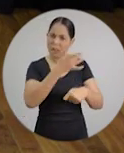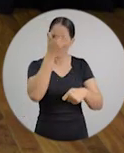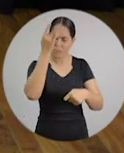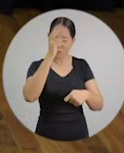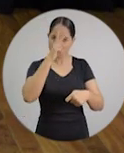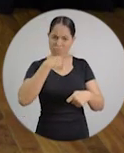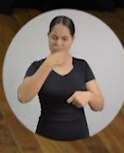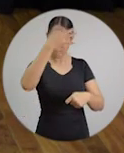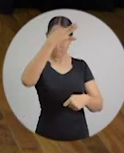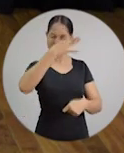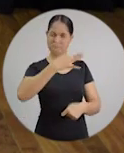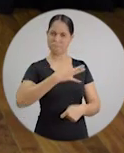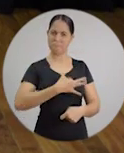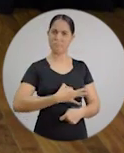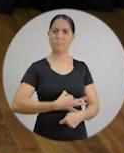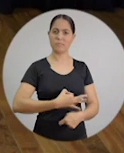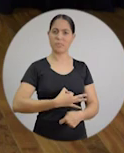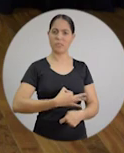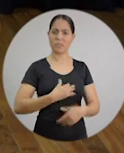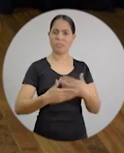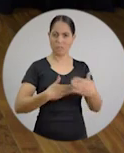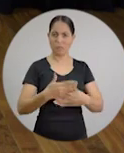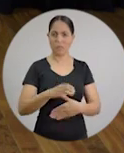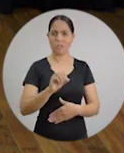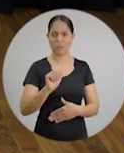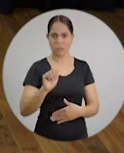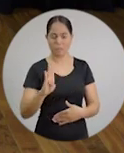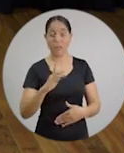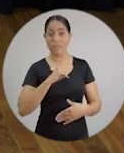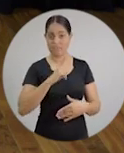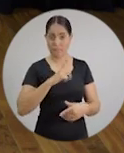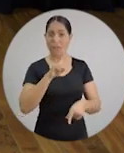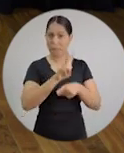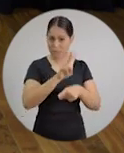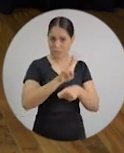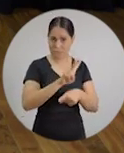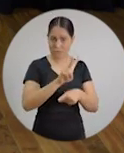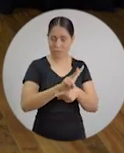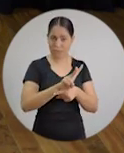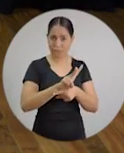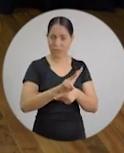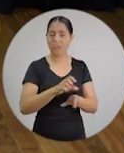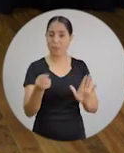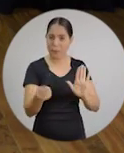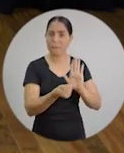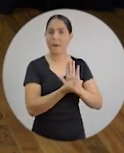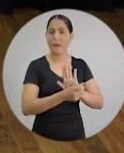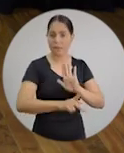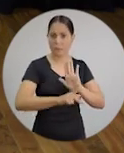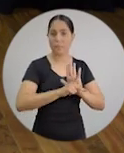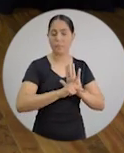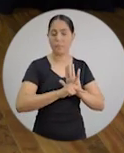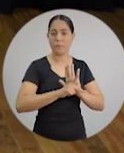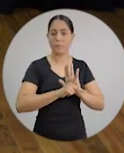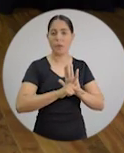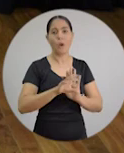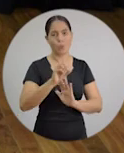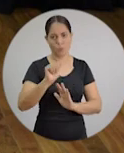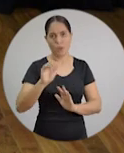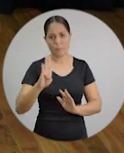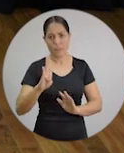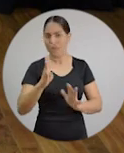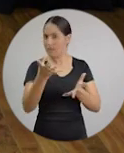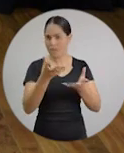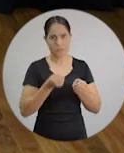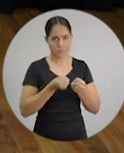de inidoneidade que tramitam junto à OAB, a gente tem a proteção, né, o marco em relação à OAB